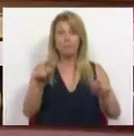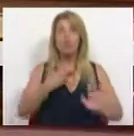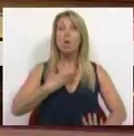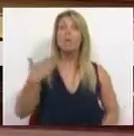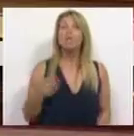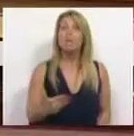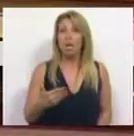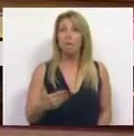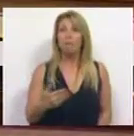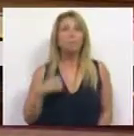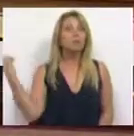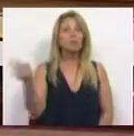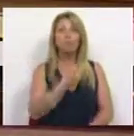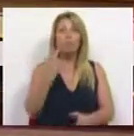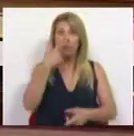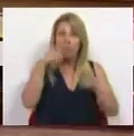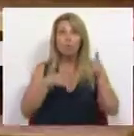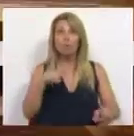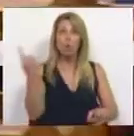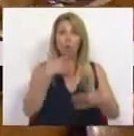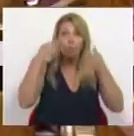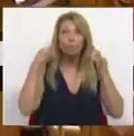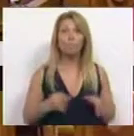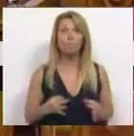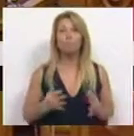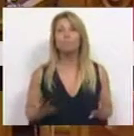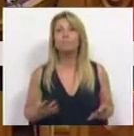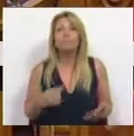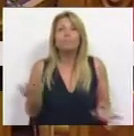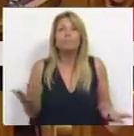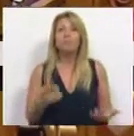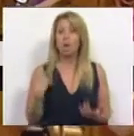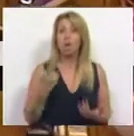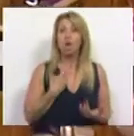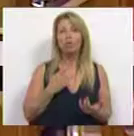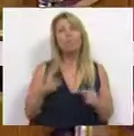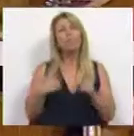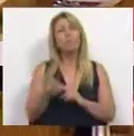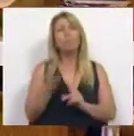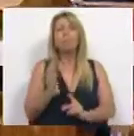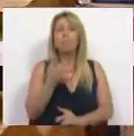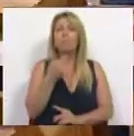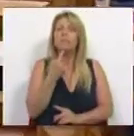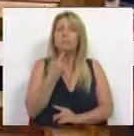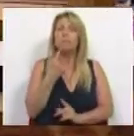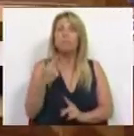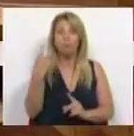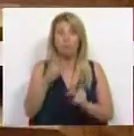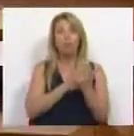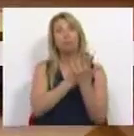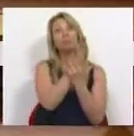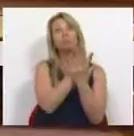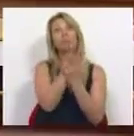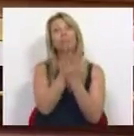para todas as pessoas. Ora, nós precisamos depois perceber que isto tem uma transversalidade que não